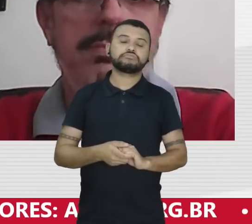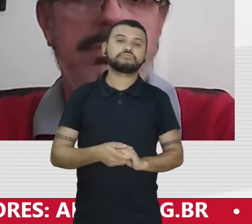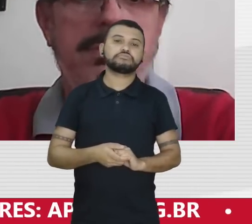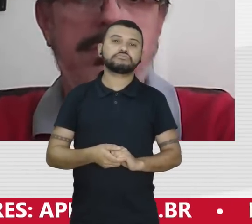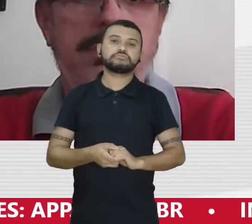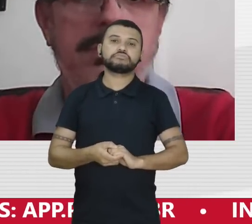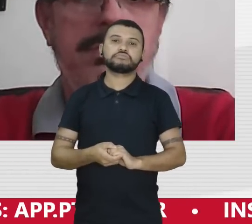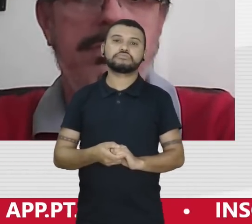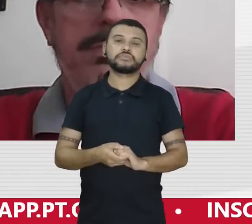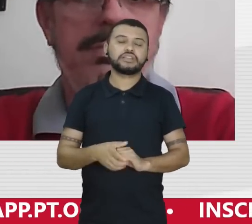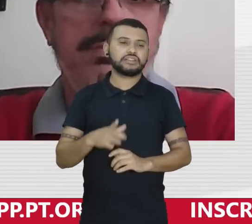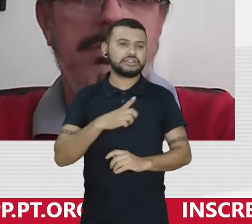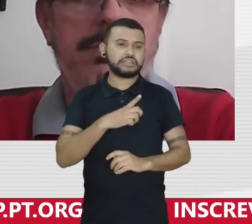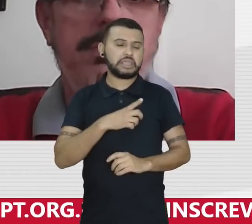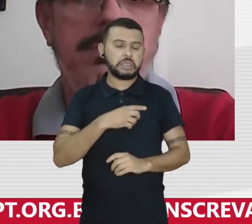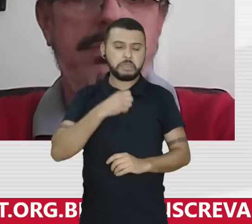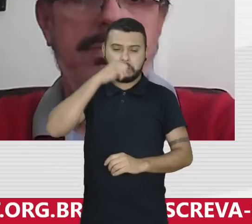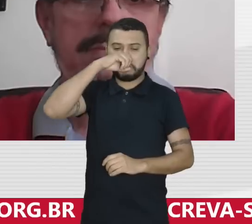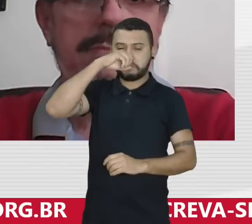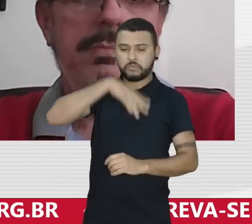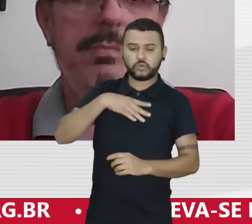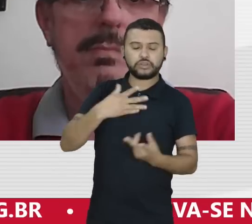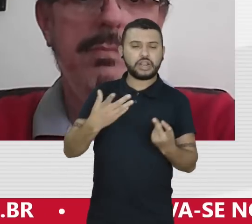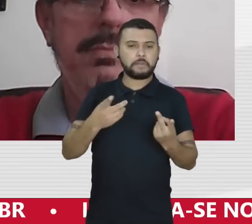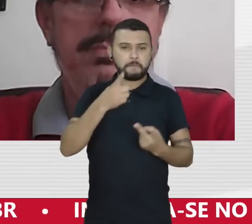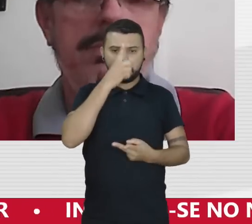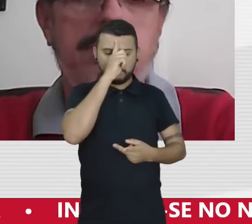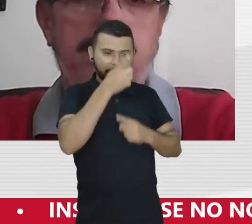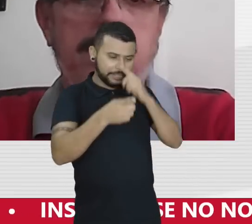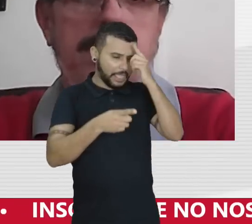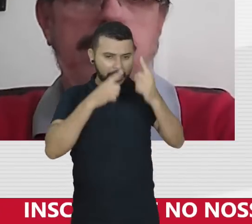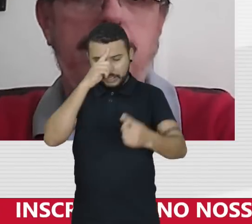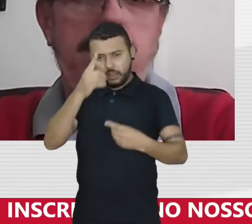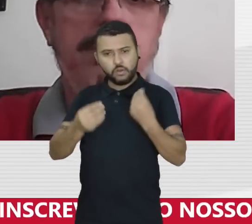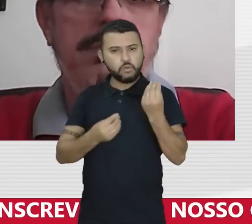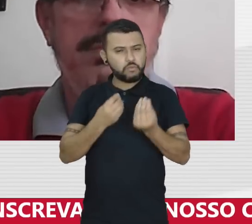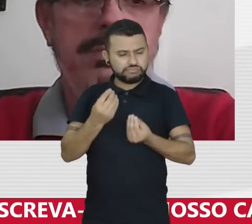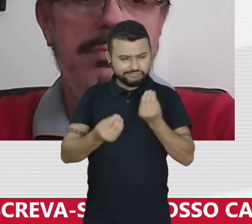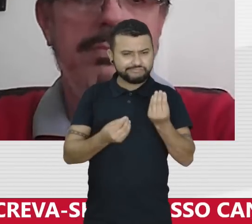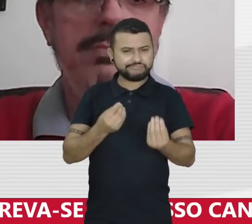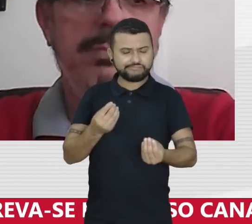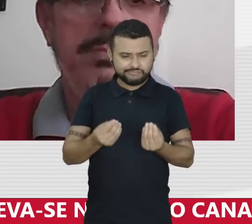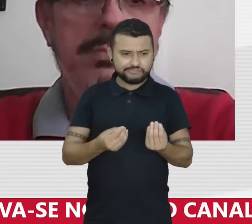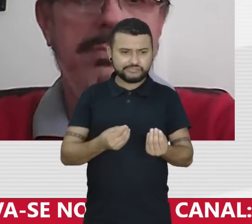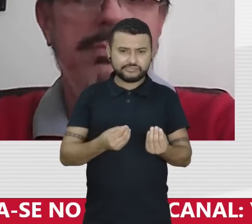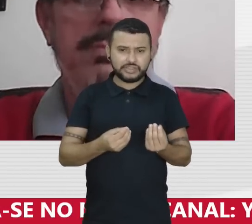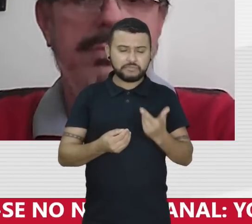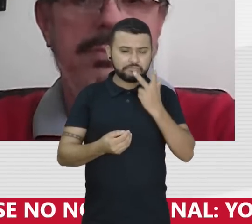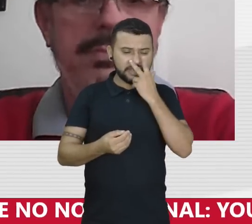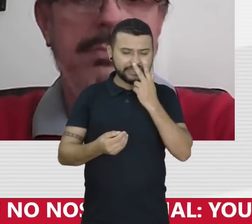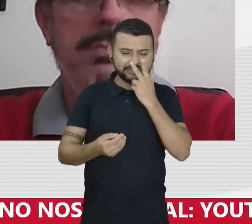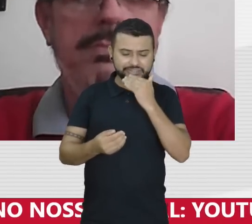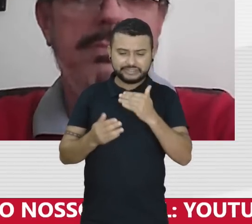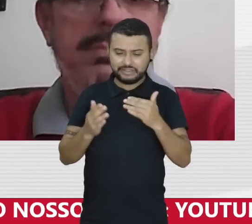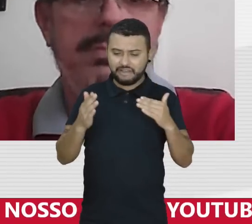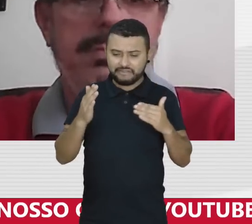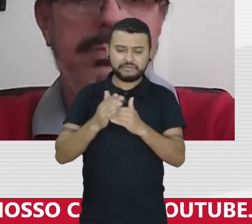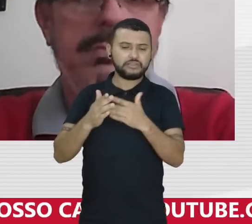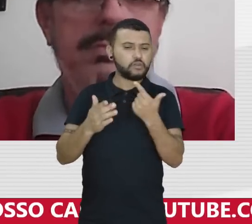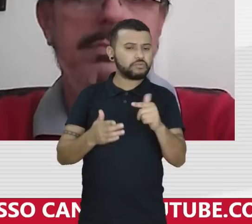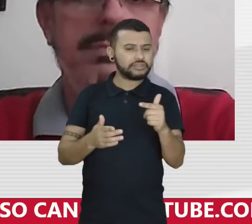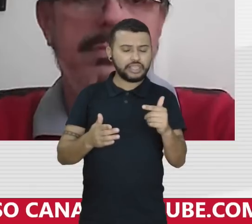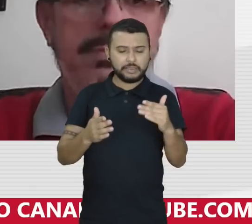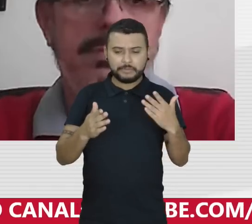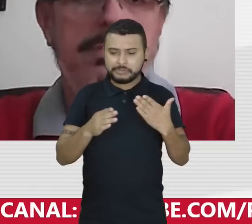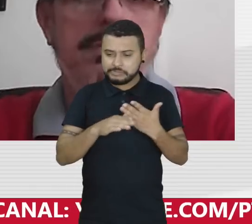de um autoritarismo arrogante. Autoritarismo já é arrogante, mas um autoritarismo arrogante e que assim é praticamente sem limites a expansão do poder